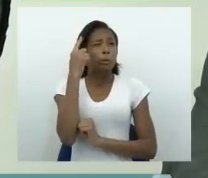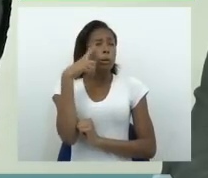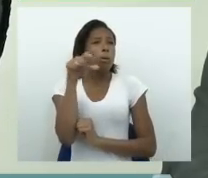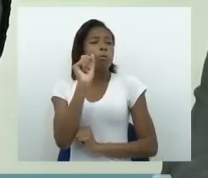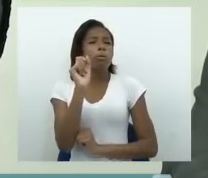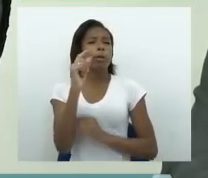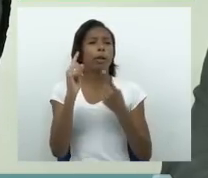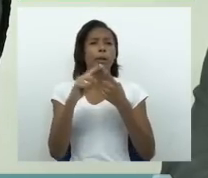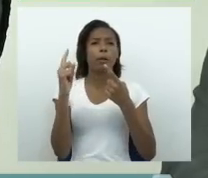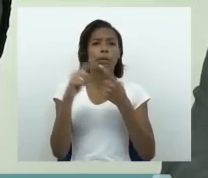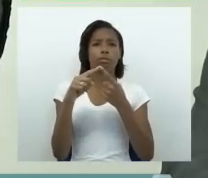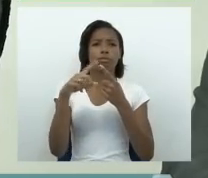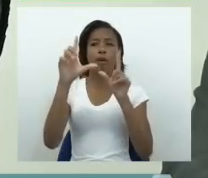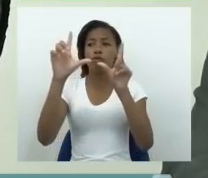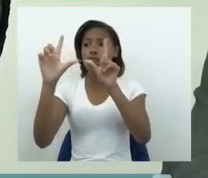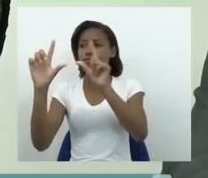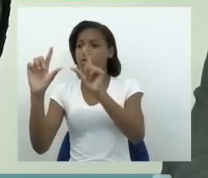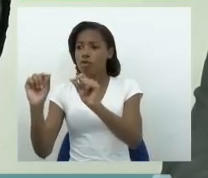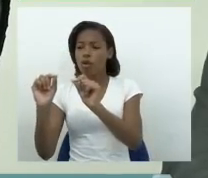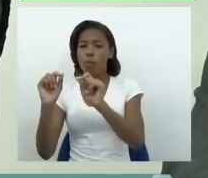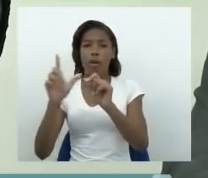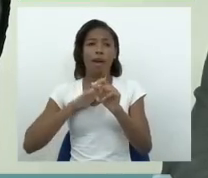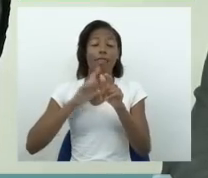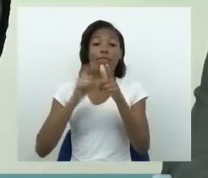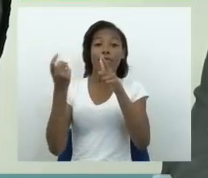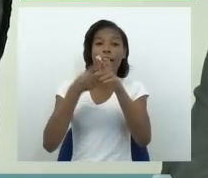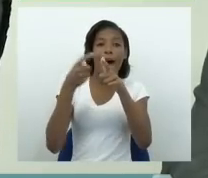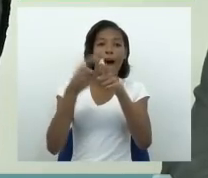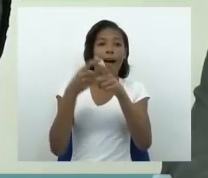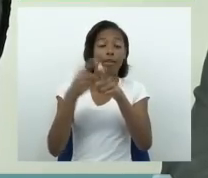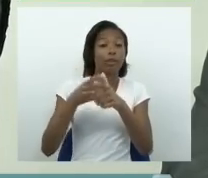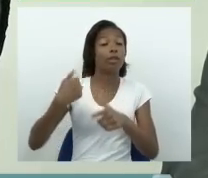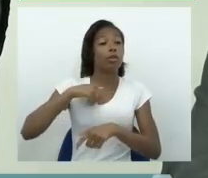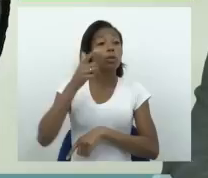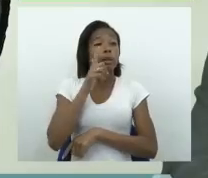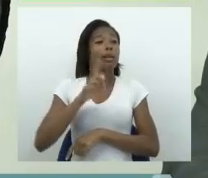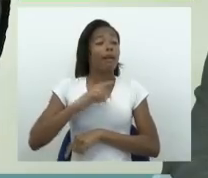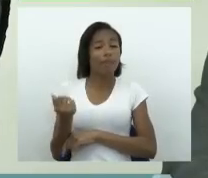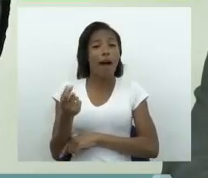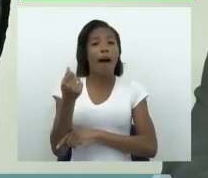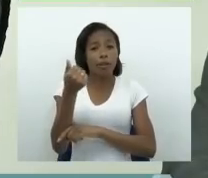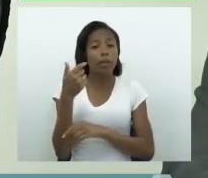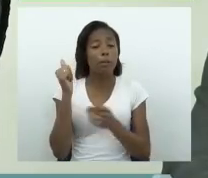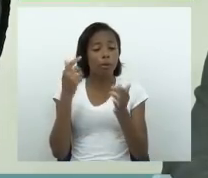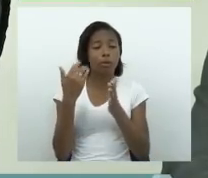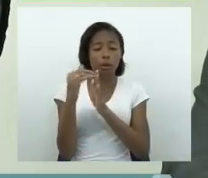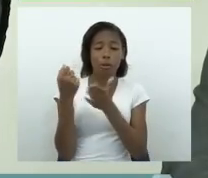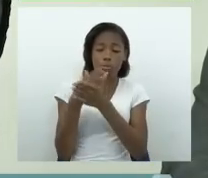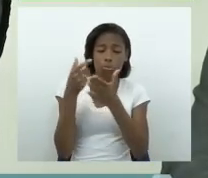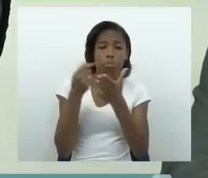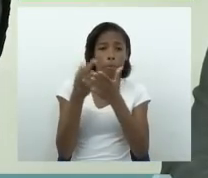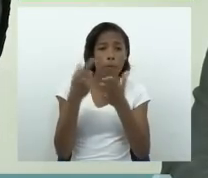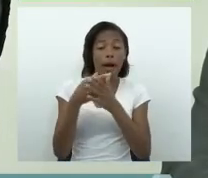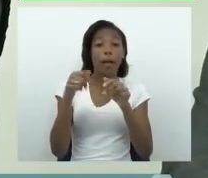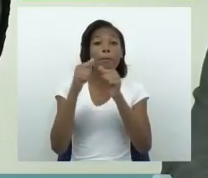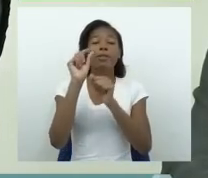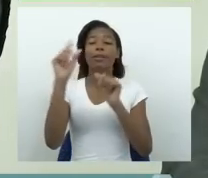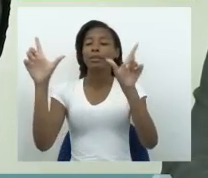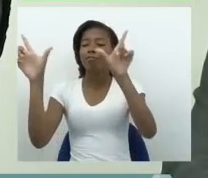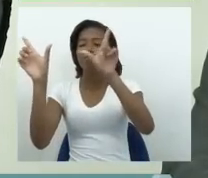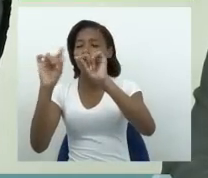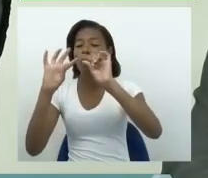no enxugamento da máquina para que a gente volte a ter recursos para investir em políticas públicas. Temos que enxugar a máquina, temos